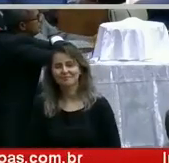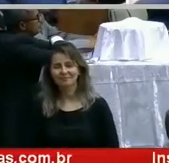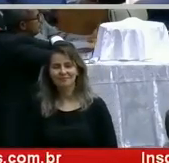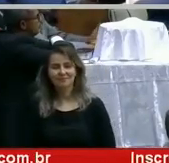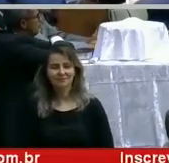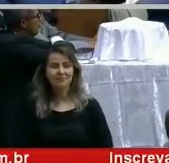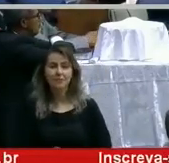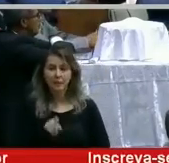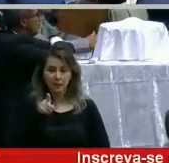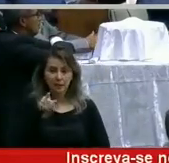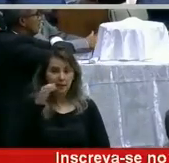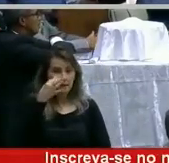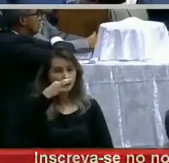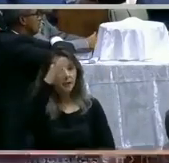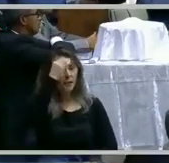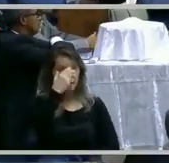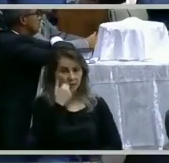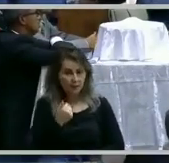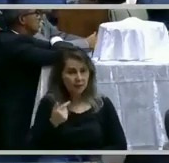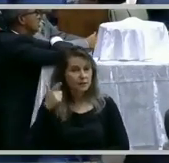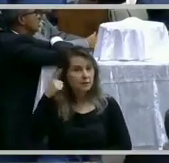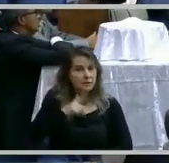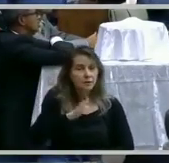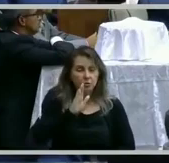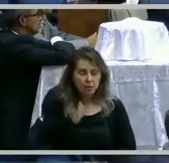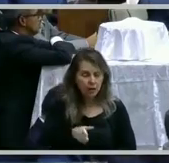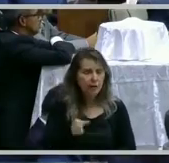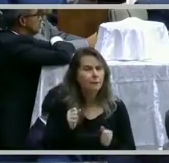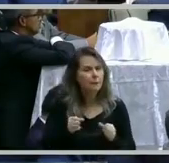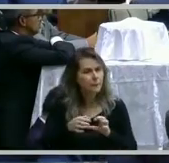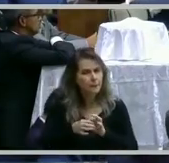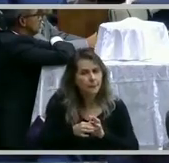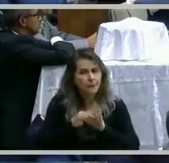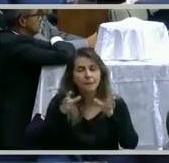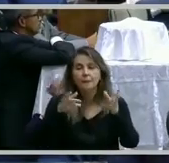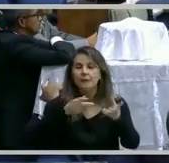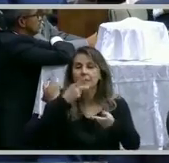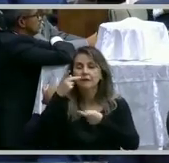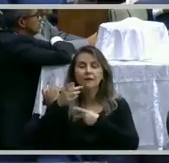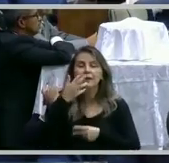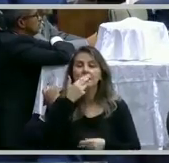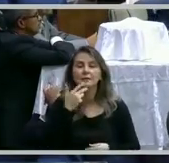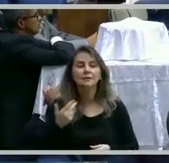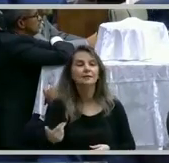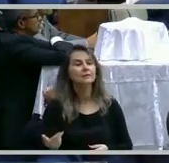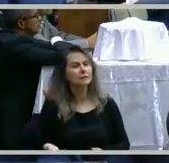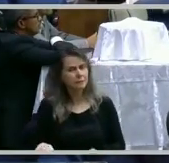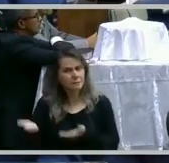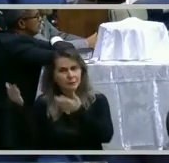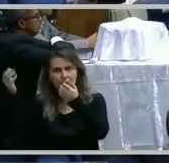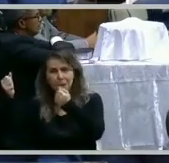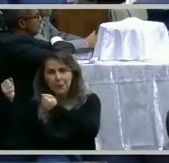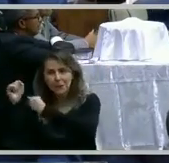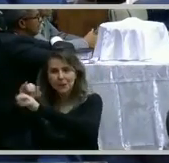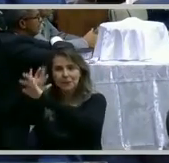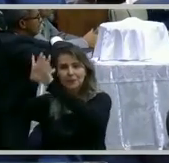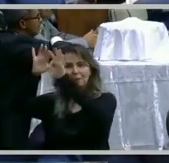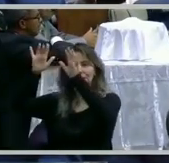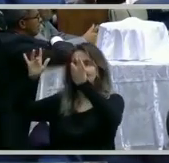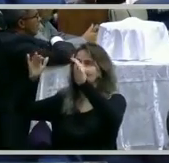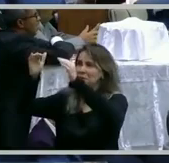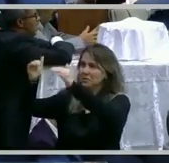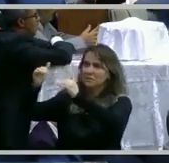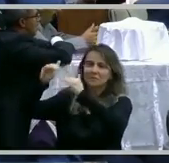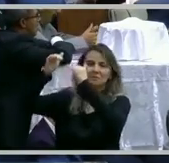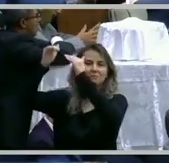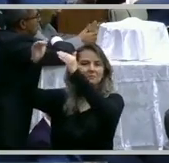Você que é batizado com o Espírito Santo, fale em línguas. Você que nunca mais deu um glória aí para tirar essa teia de aranha e exaltar o nome